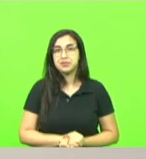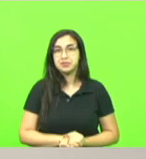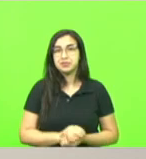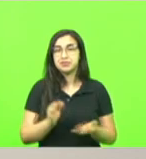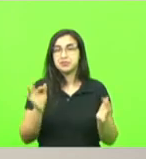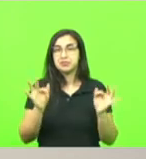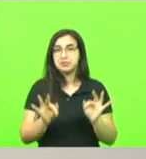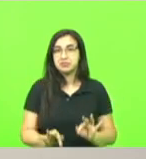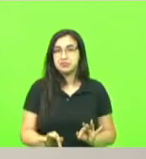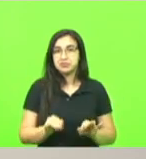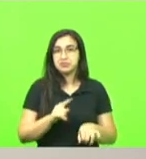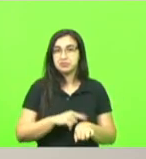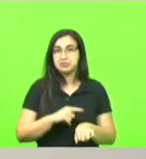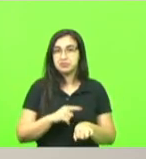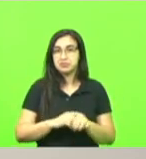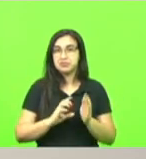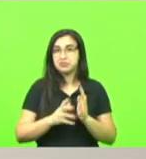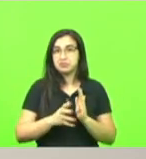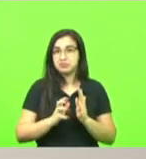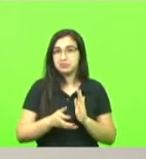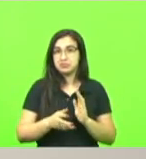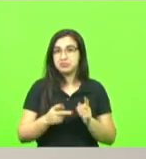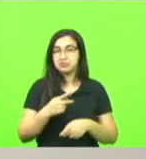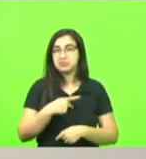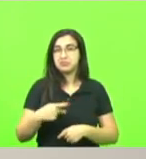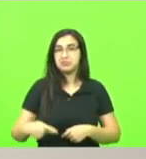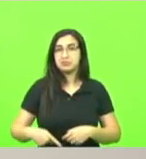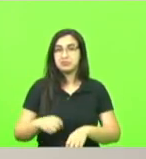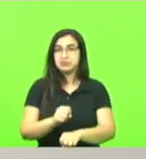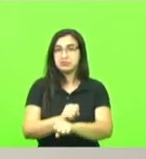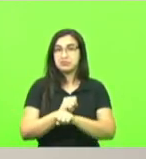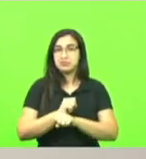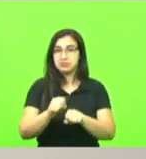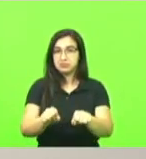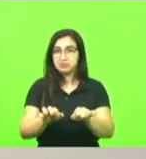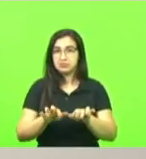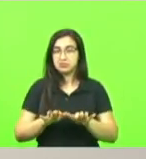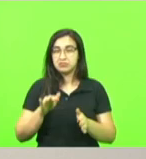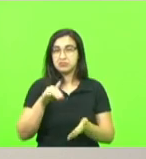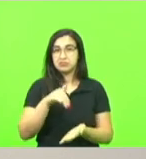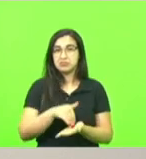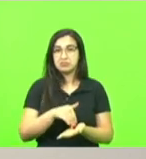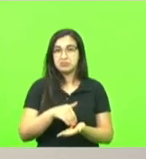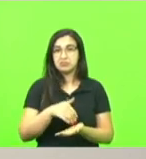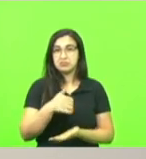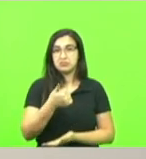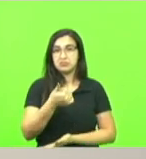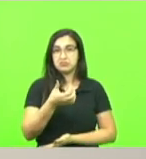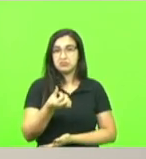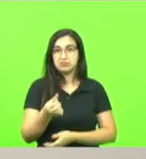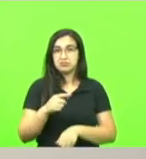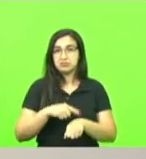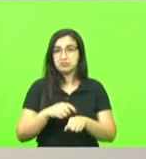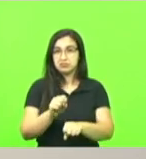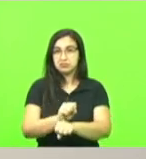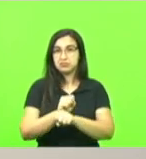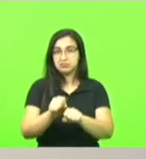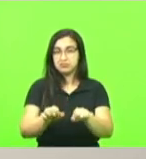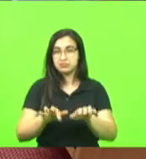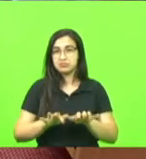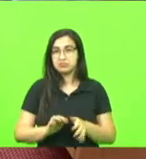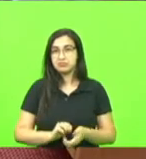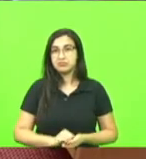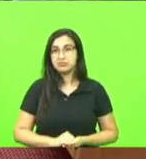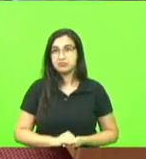Finalizando o horário dos partidos políticos, essa presidência suspende a sessão até às 16 horas. Está suspensa a sessão.